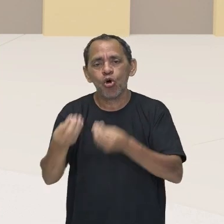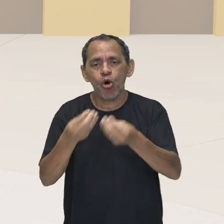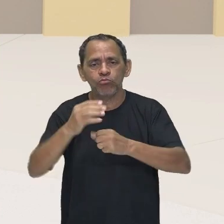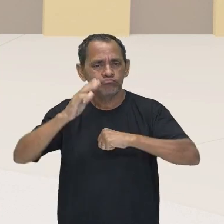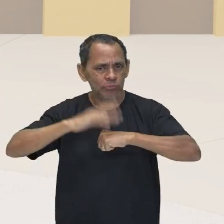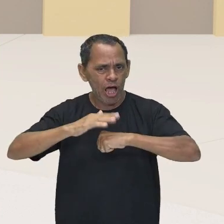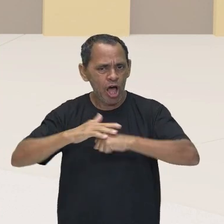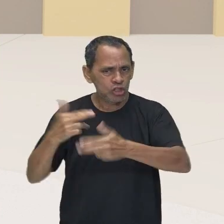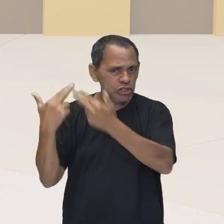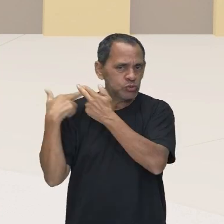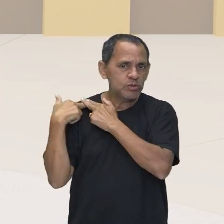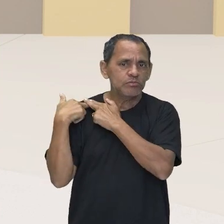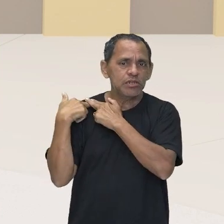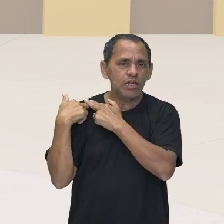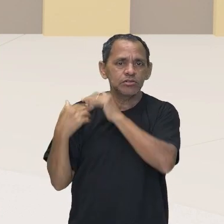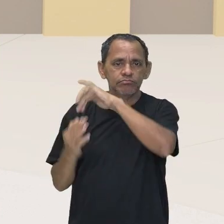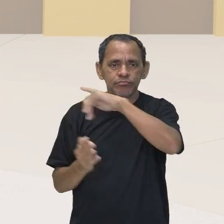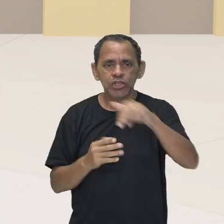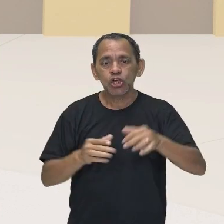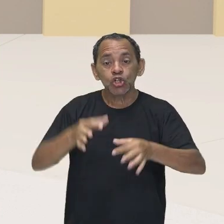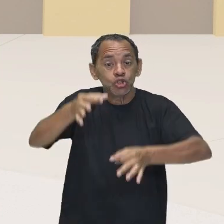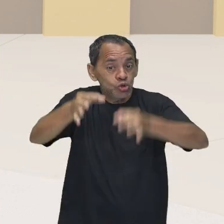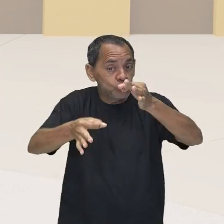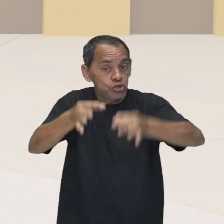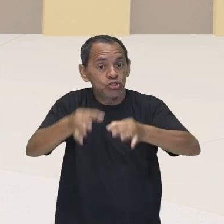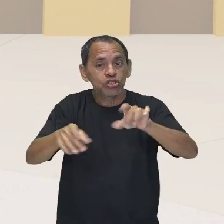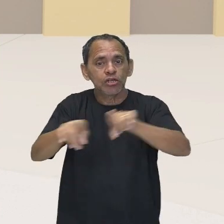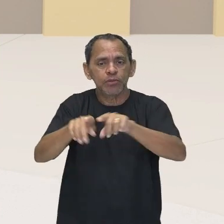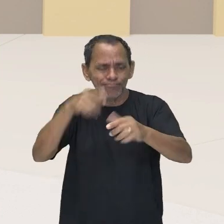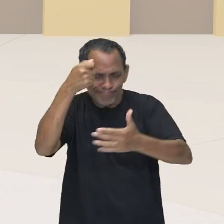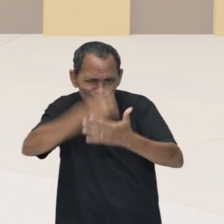a justiça, é lutar contra a